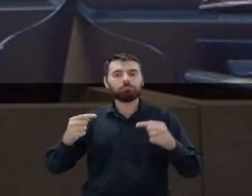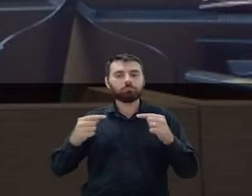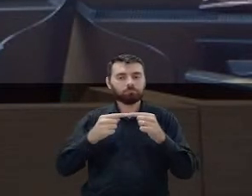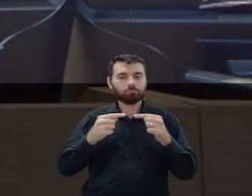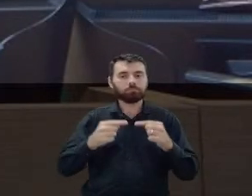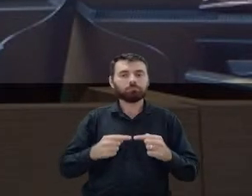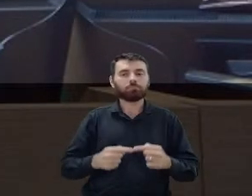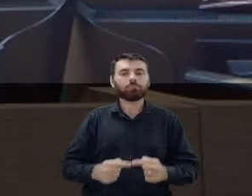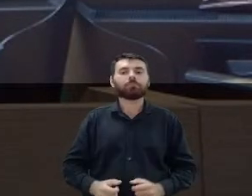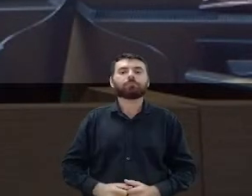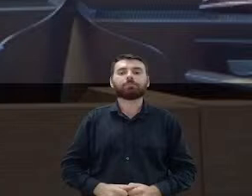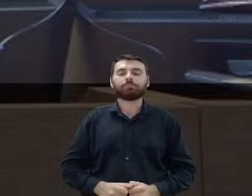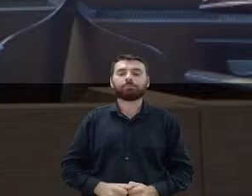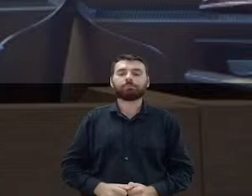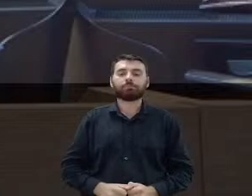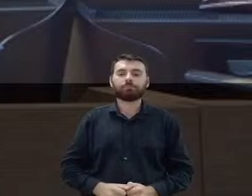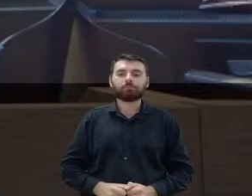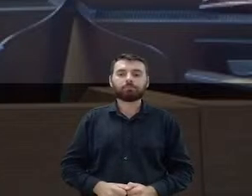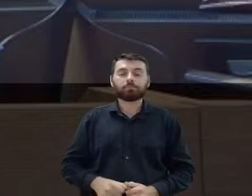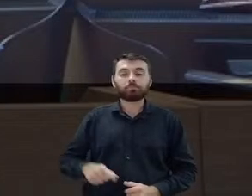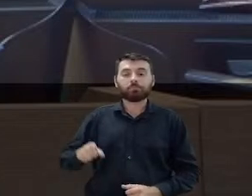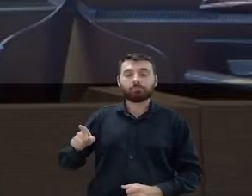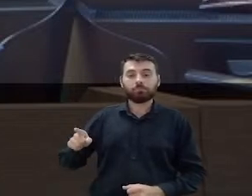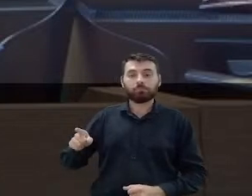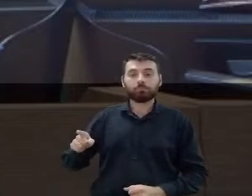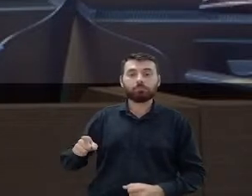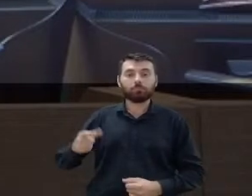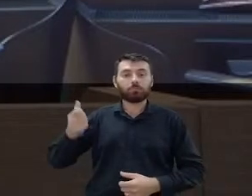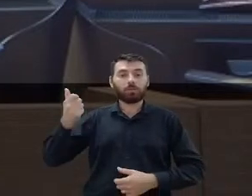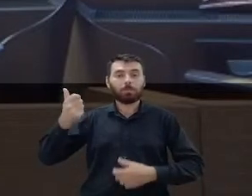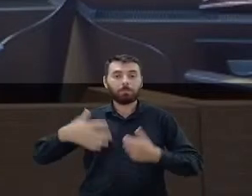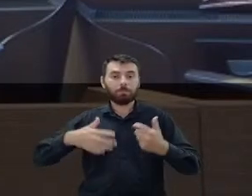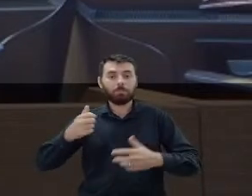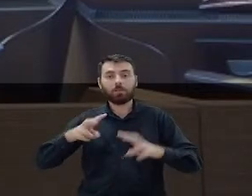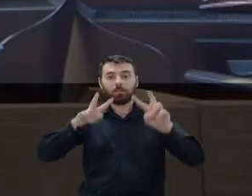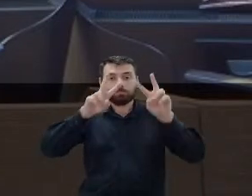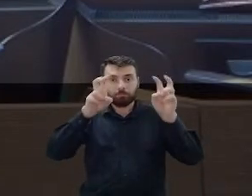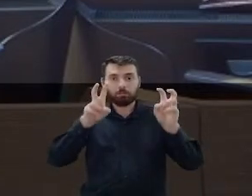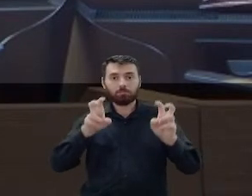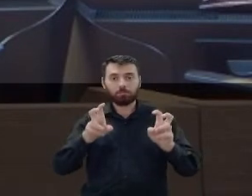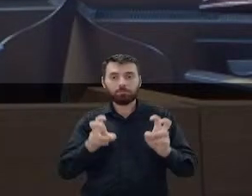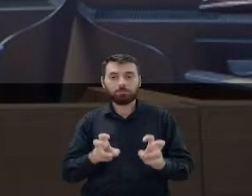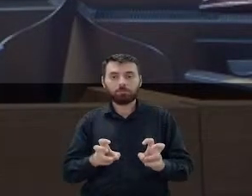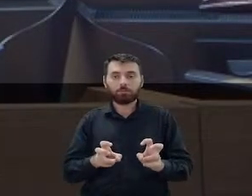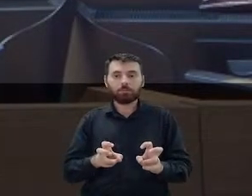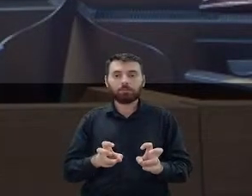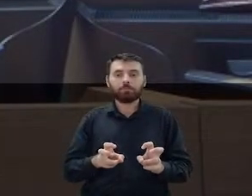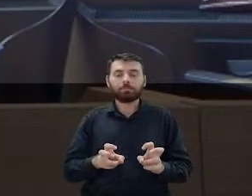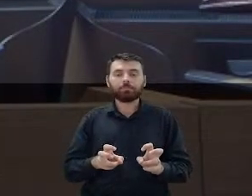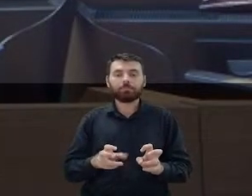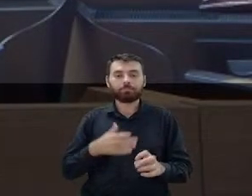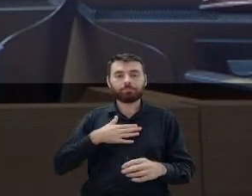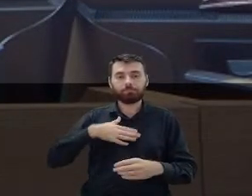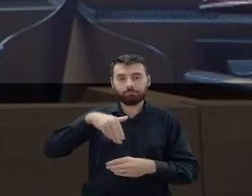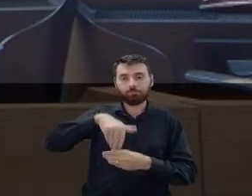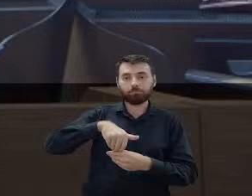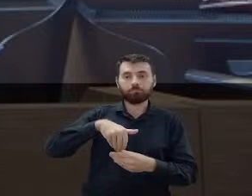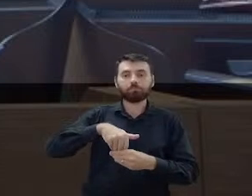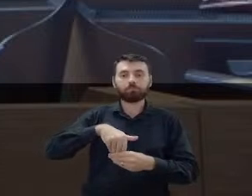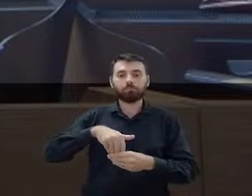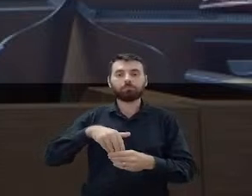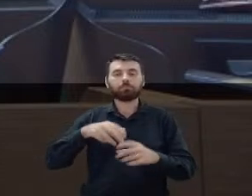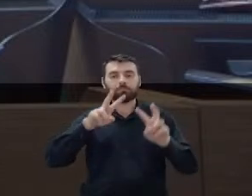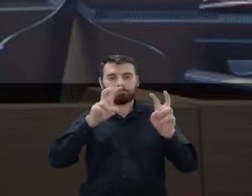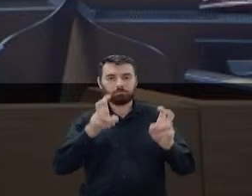ordem que foi colocada na minha proposta de decisão, integração da